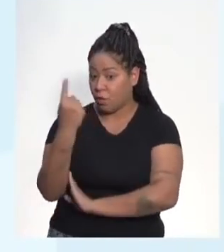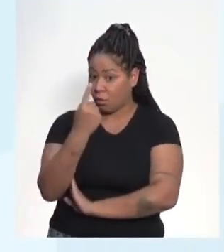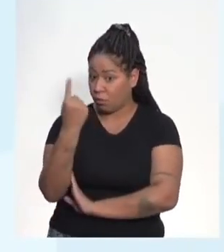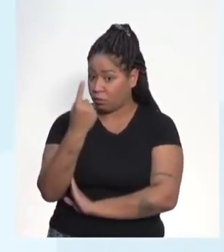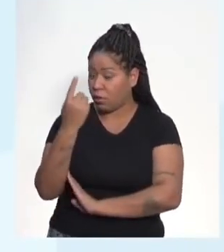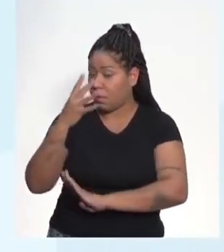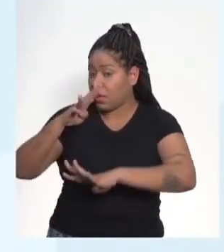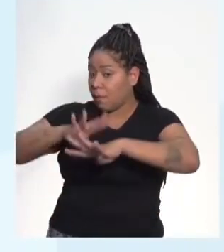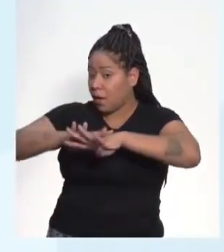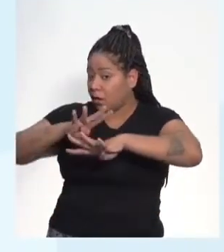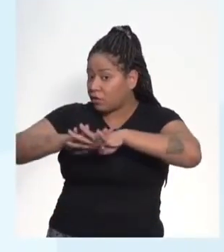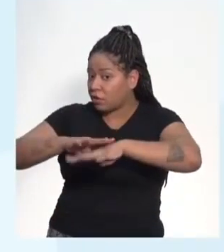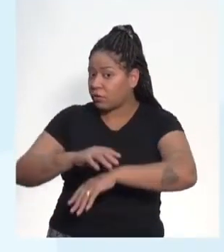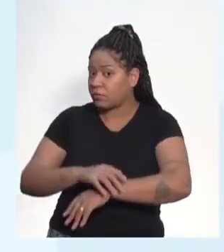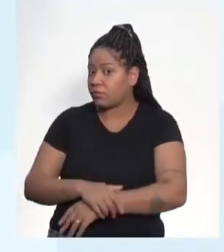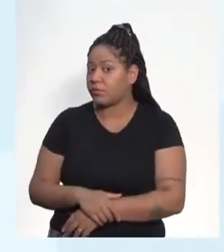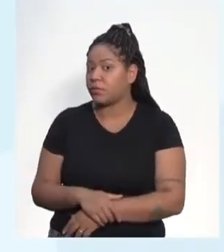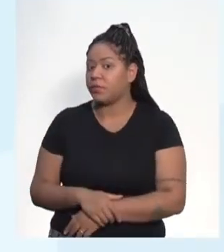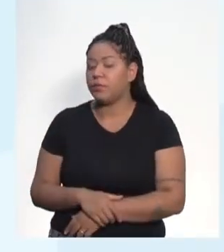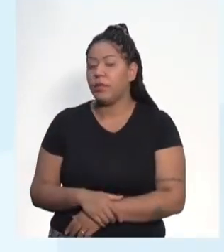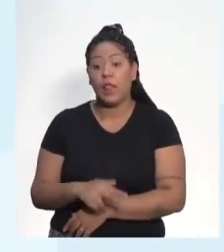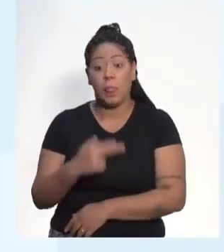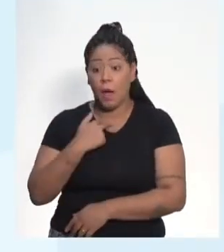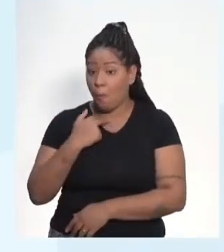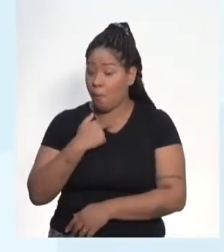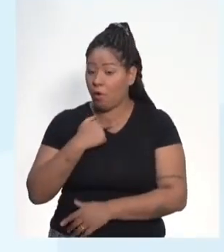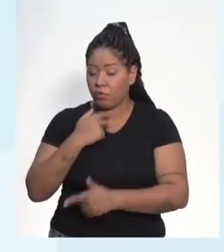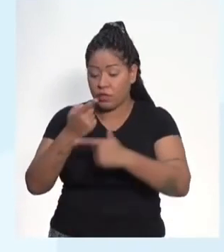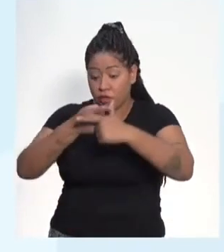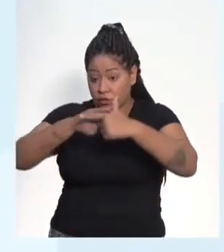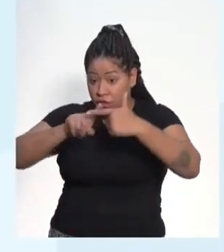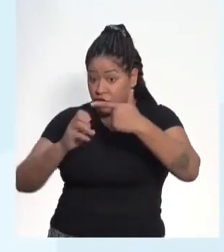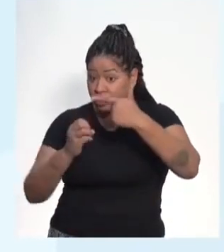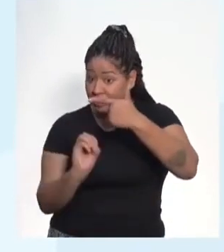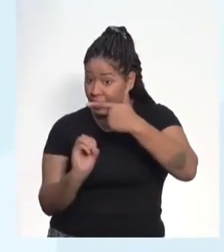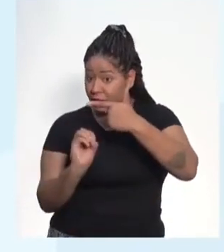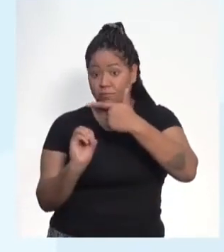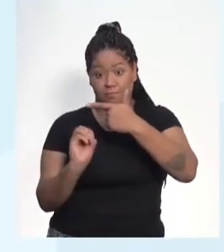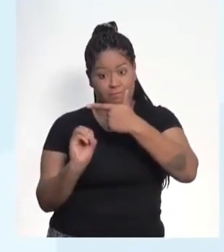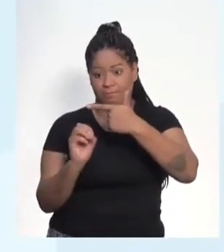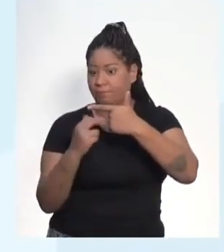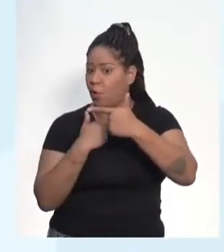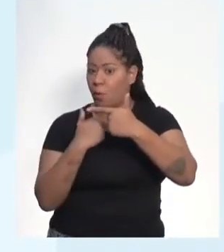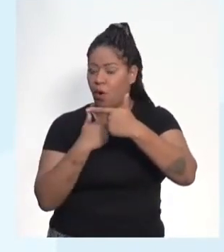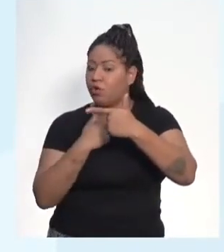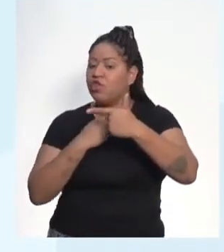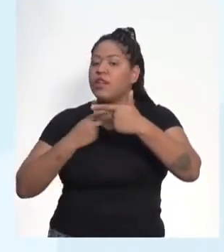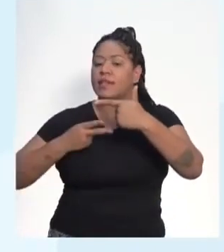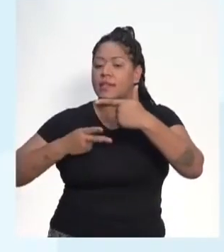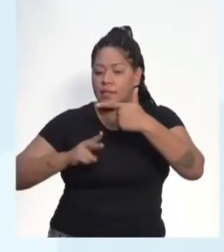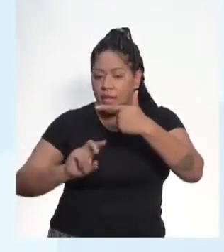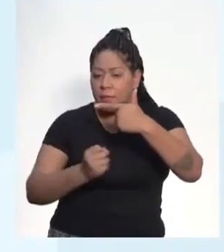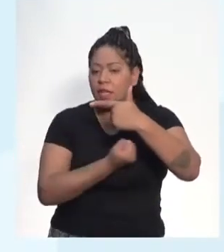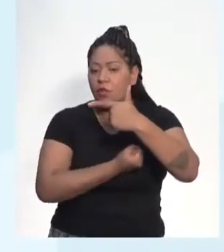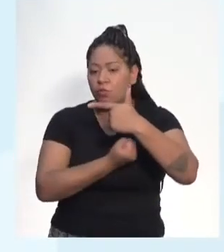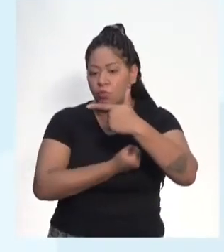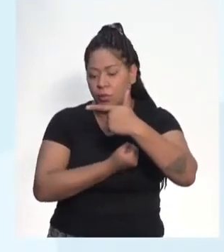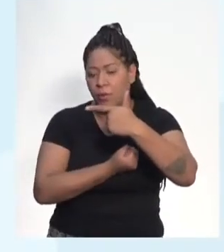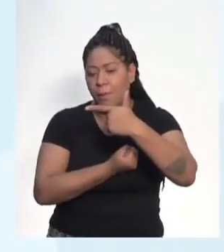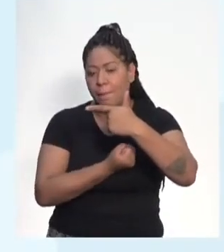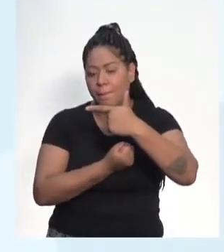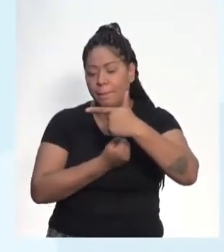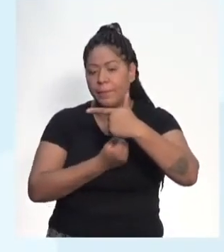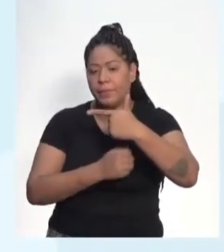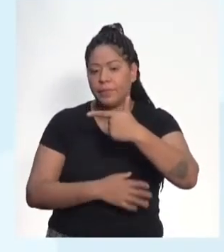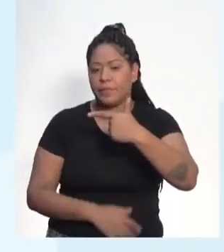jamais dividirás por zero. Mandamento número 1. Em hipótese nenhuma, divida por zero. Né? De jeito nenhum, tá ok? É um